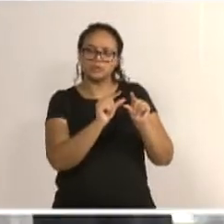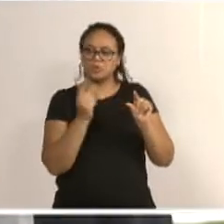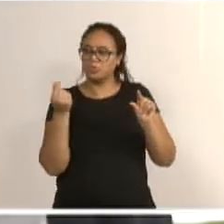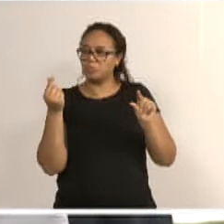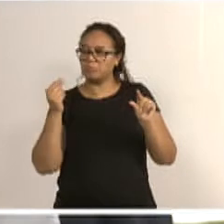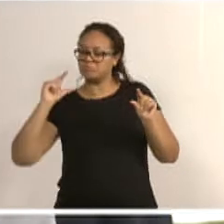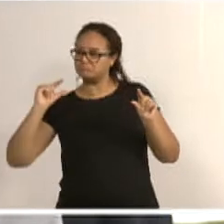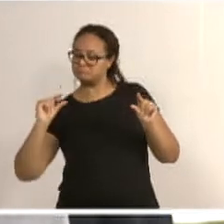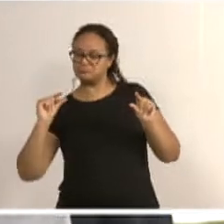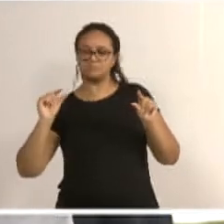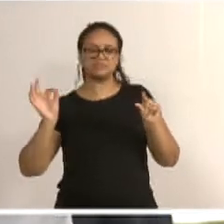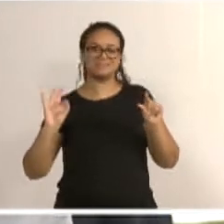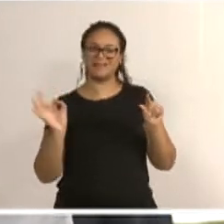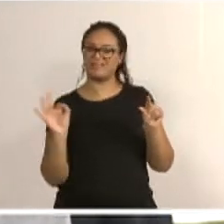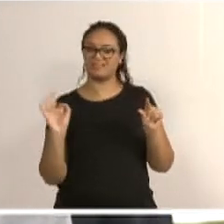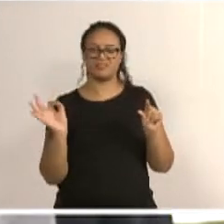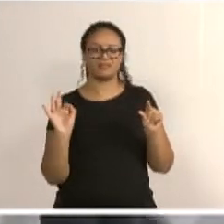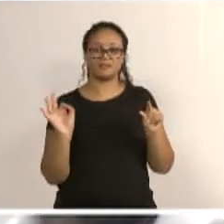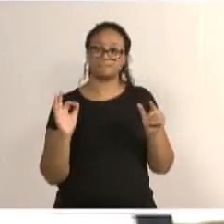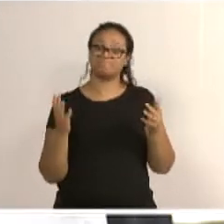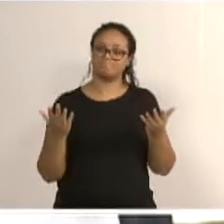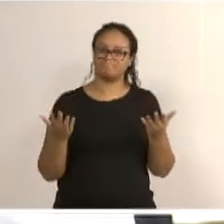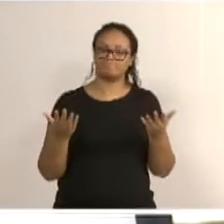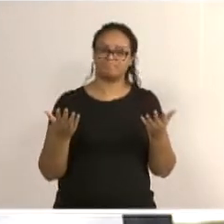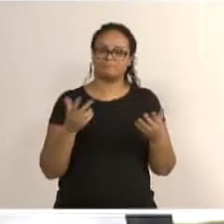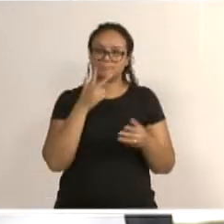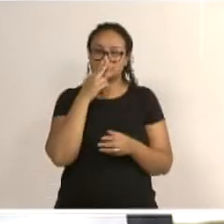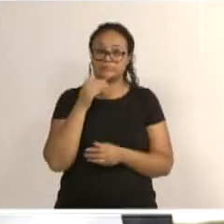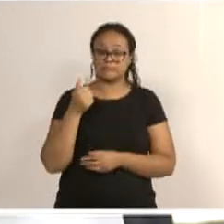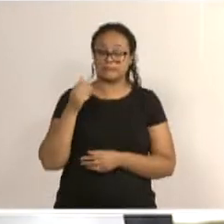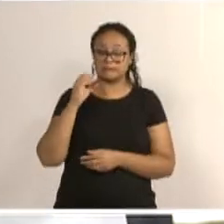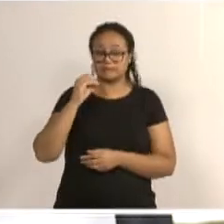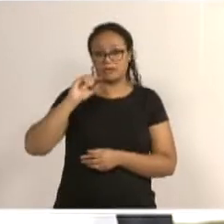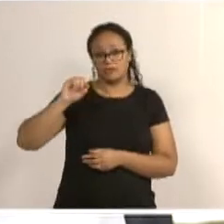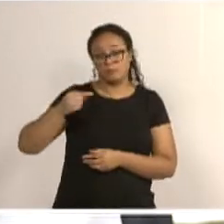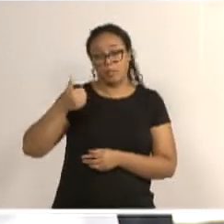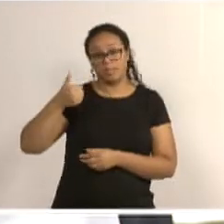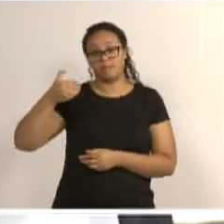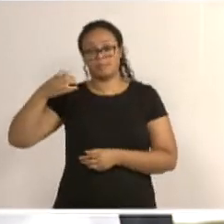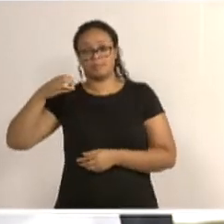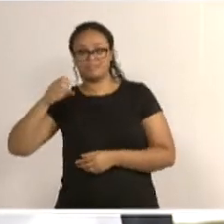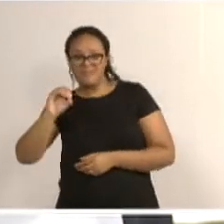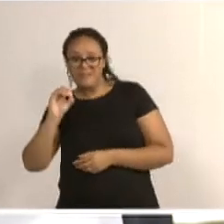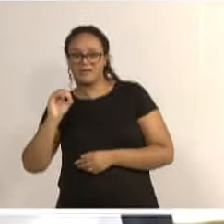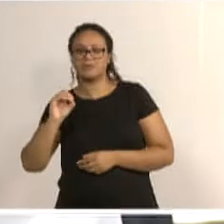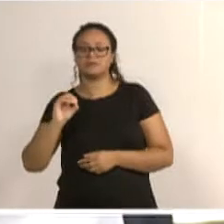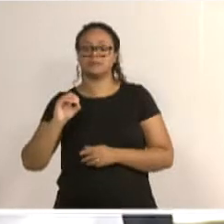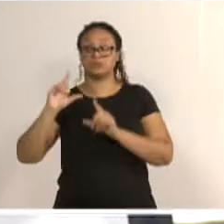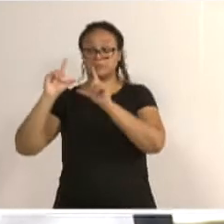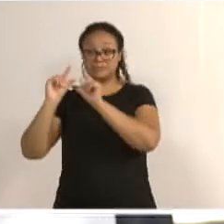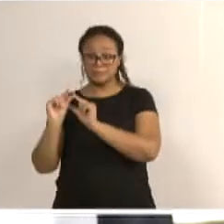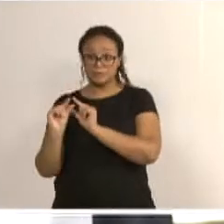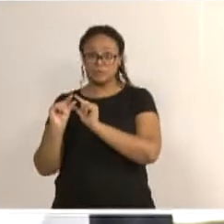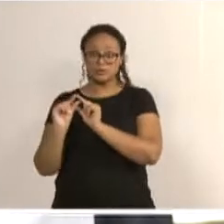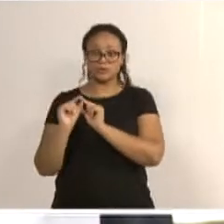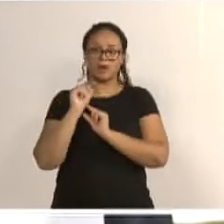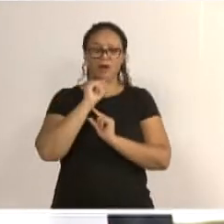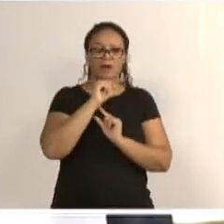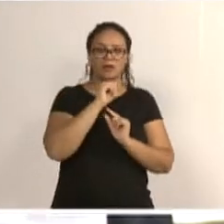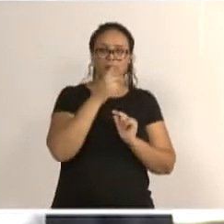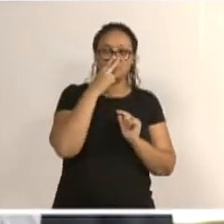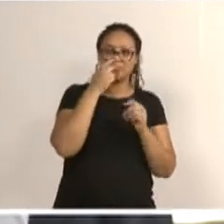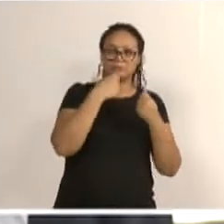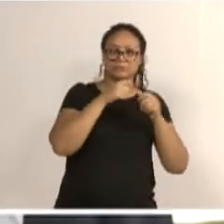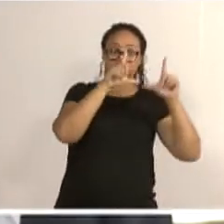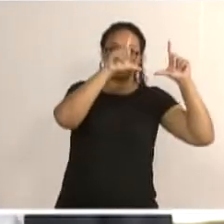vários trabalhos que a gente pôde perceber que poderia chegar a quase 10 centavos de diferença. E esses trabalhos a gente pretende, com o apoio da